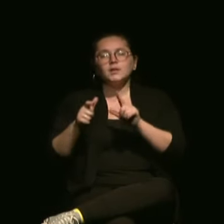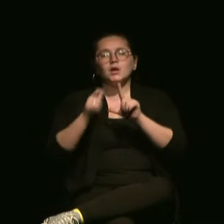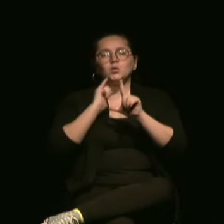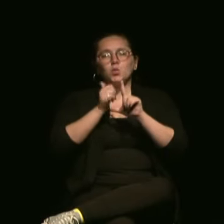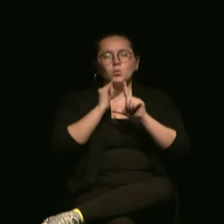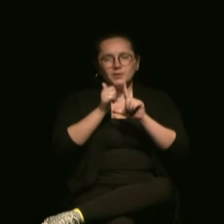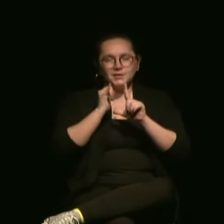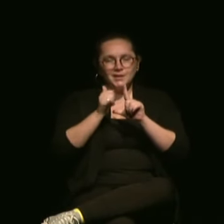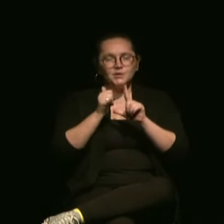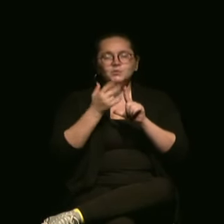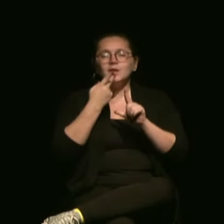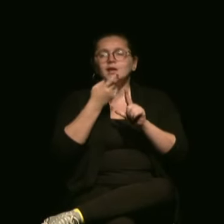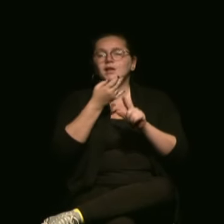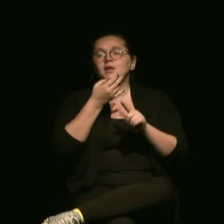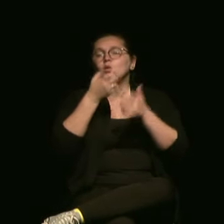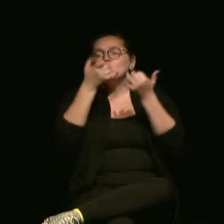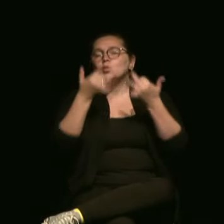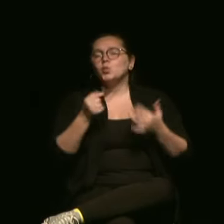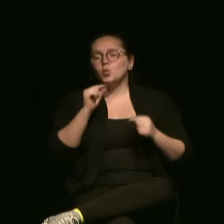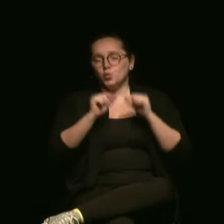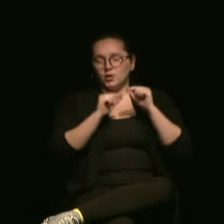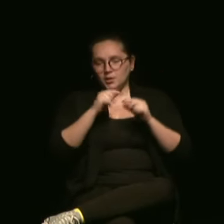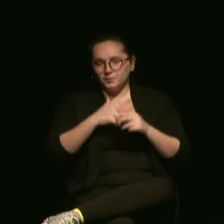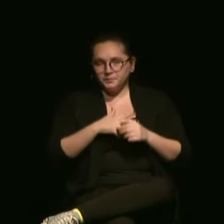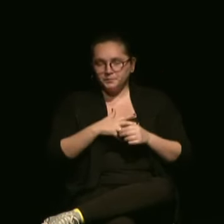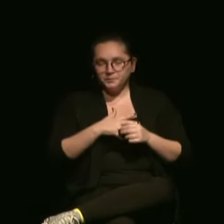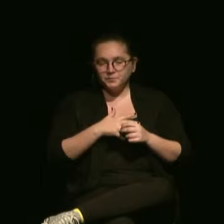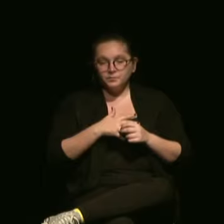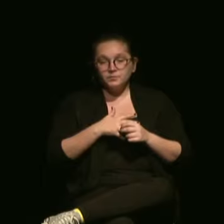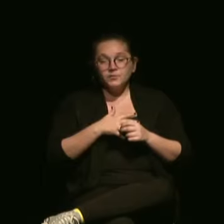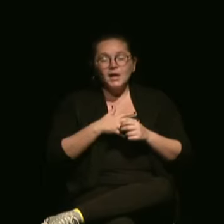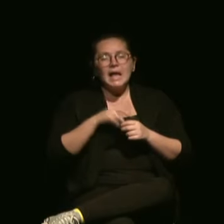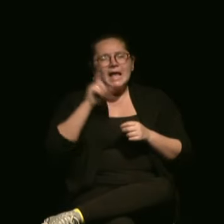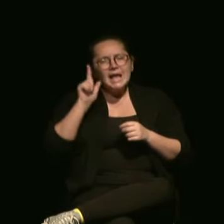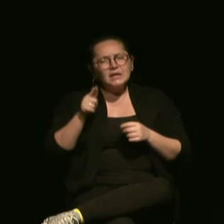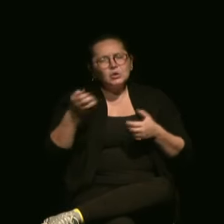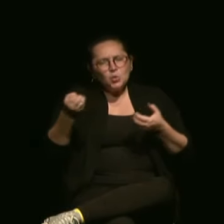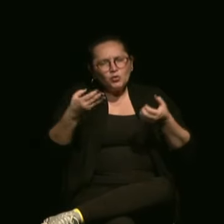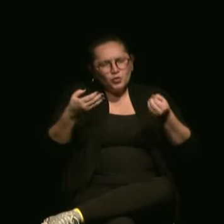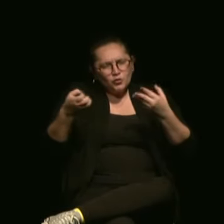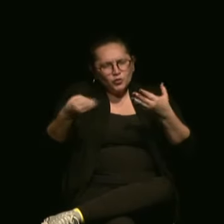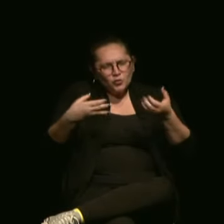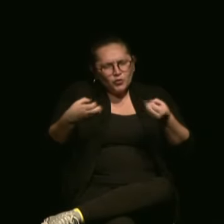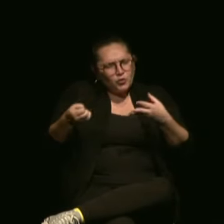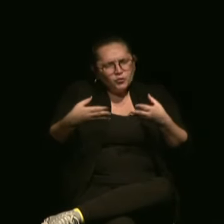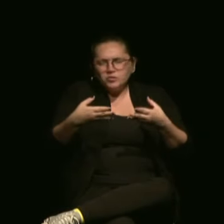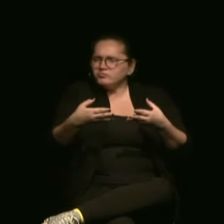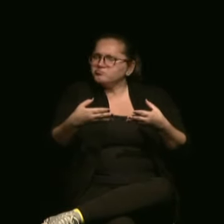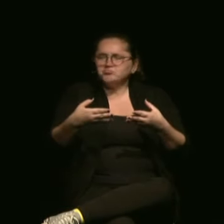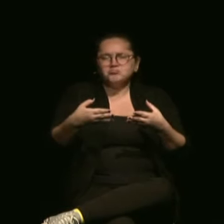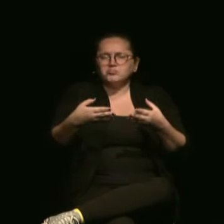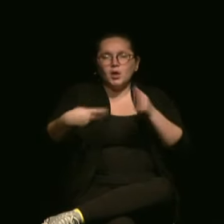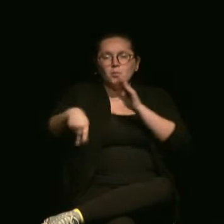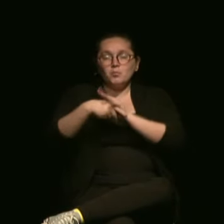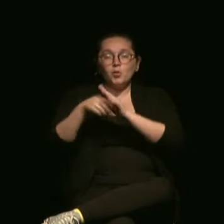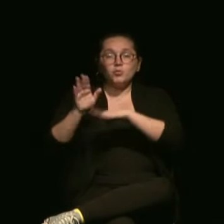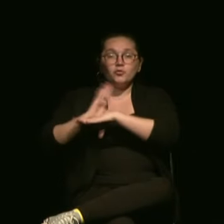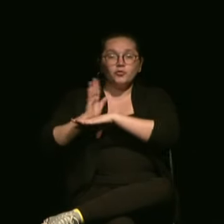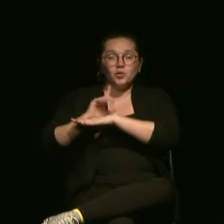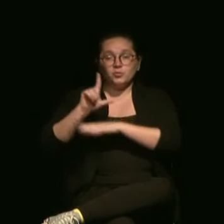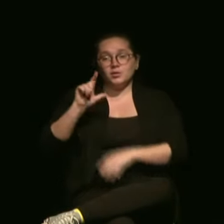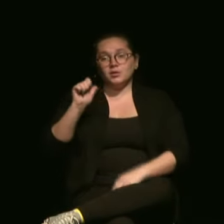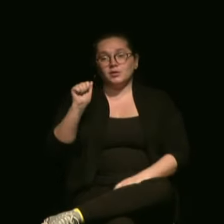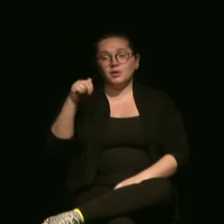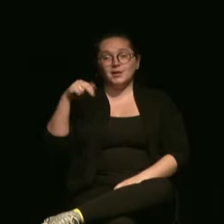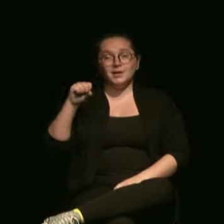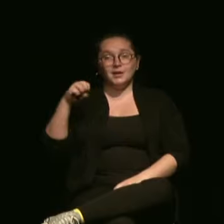uma observação, ele diz o seguinte: não tem muita coisa nova nos filmes do Lanzmann, porque não é o novo